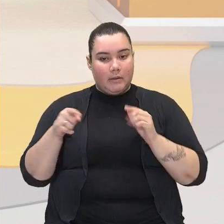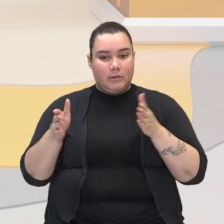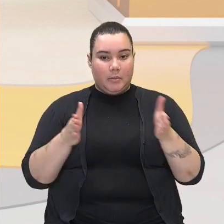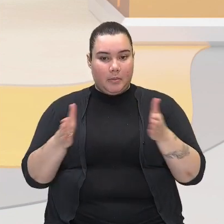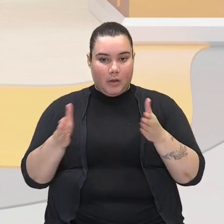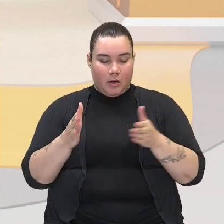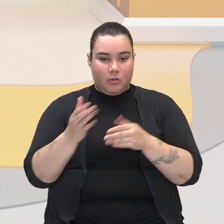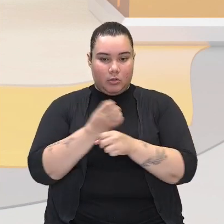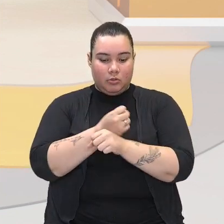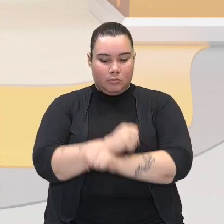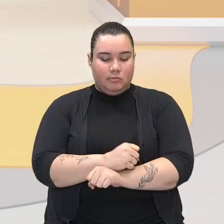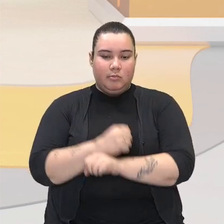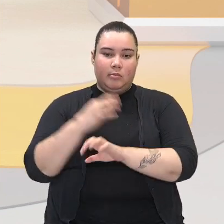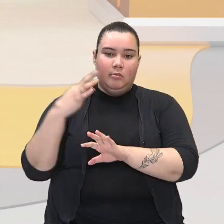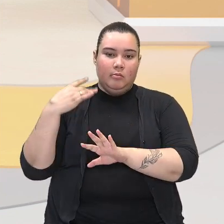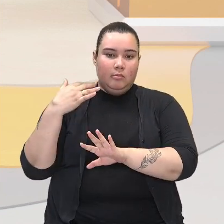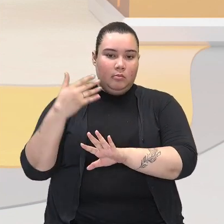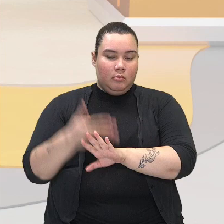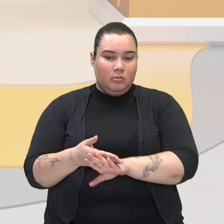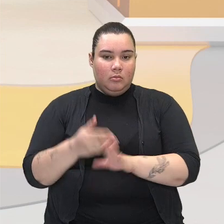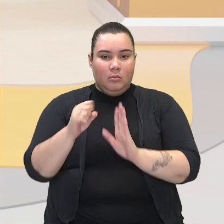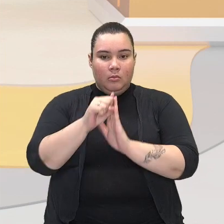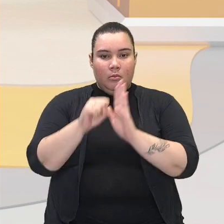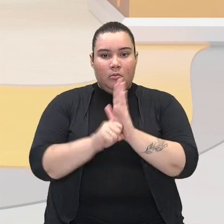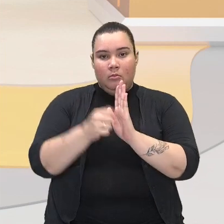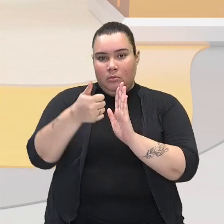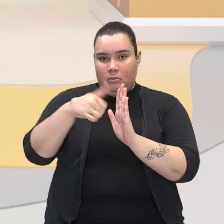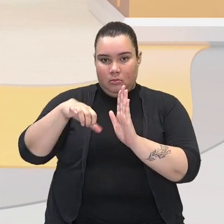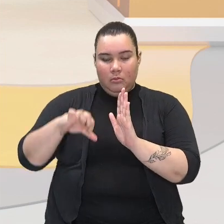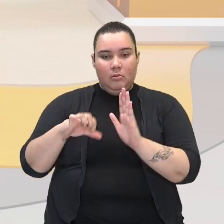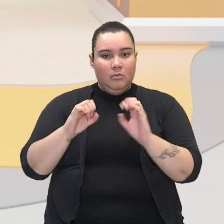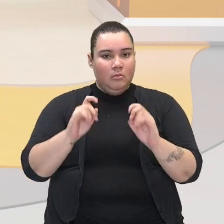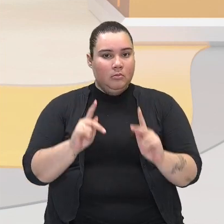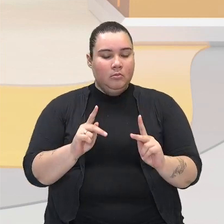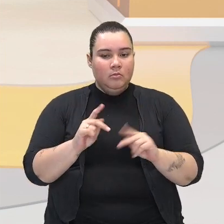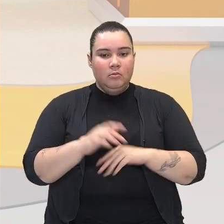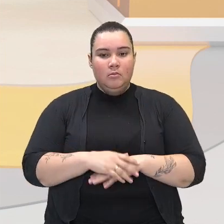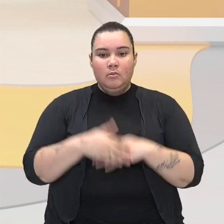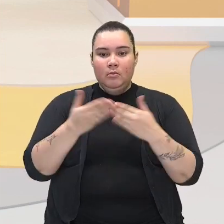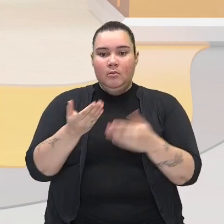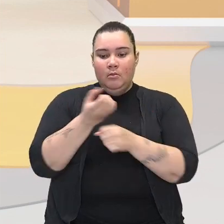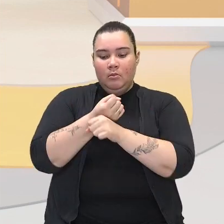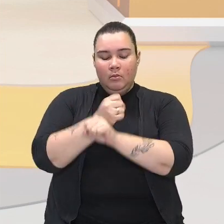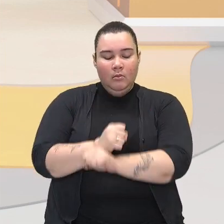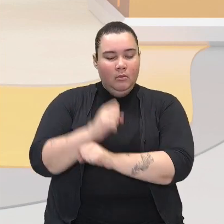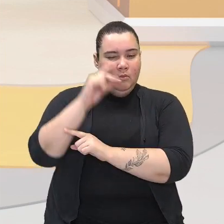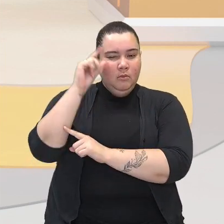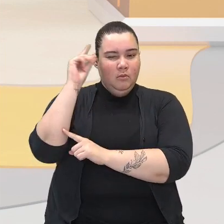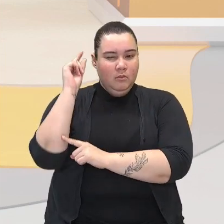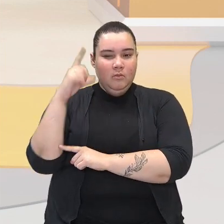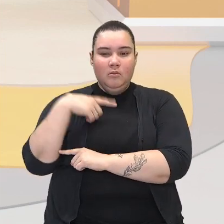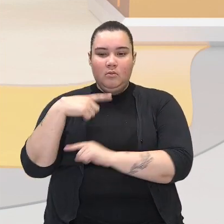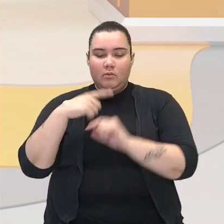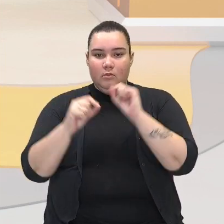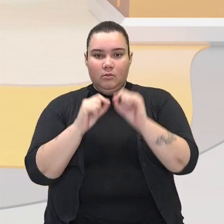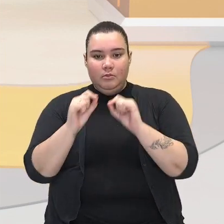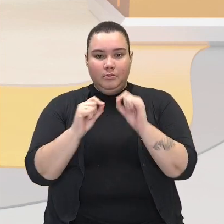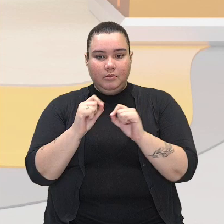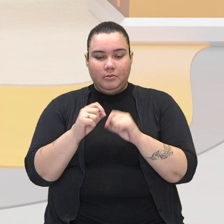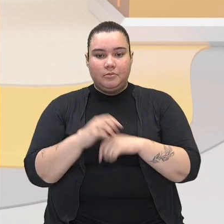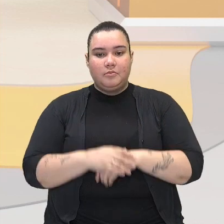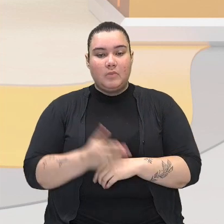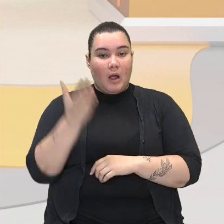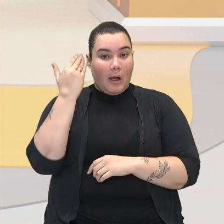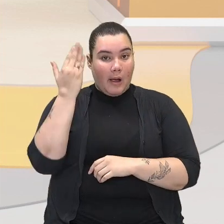vai perdurar até o século XIX, certo? Então, a escravidão na antiguidade era uma prática muito